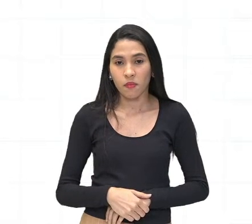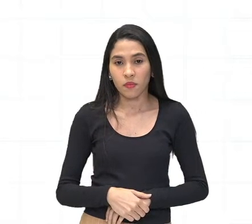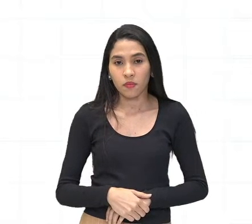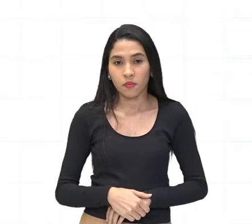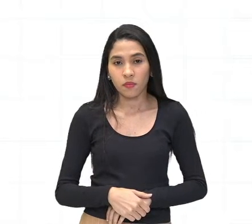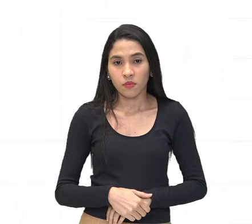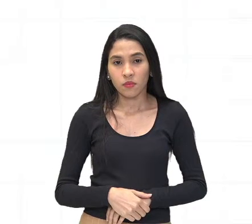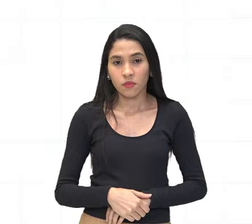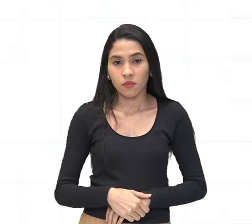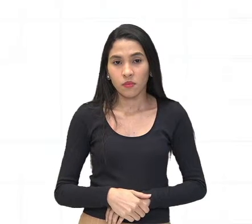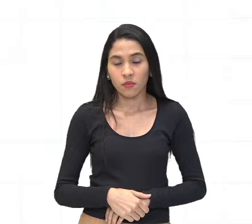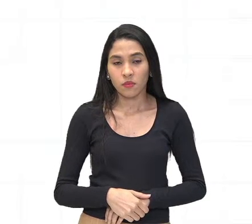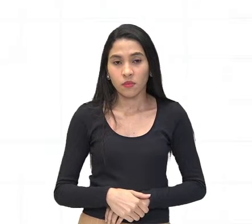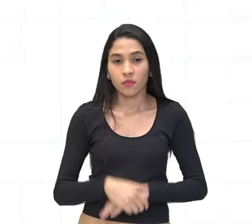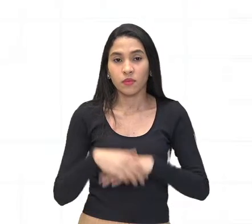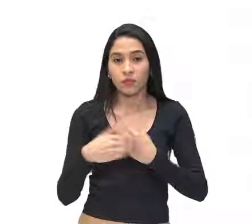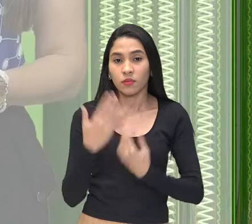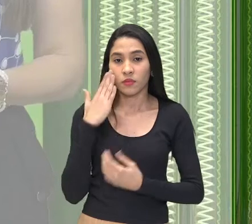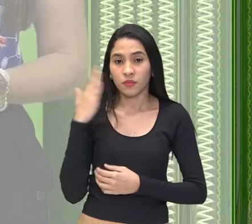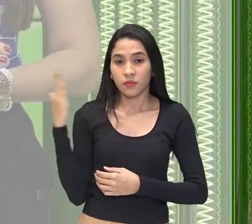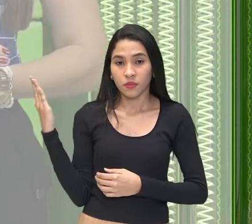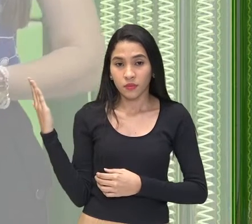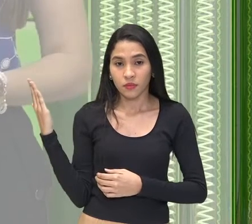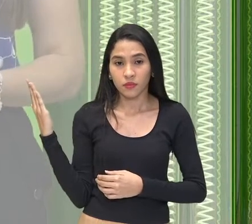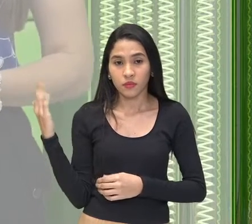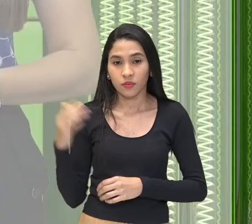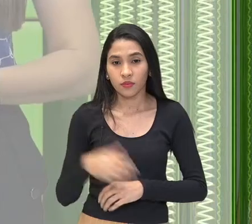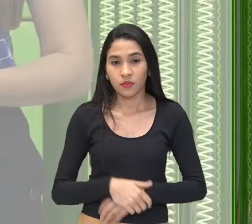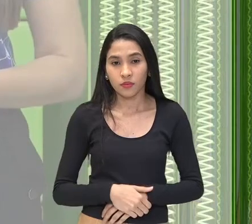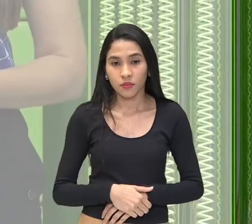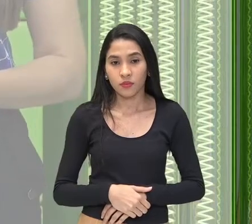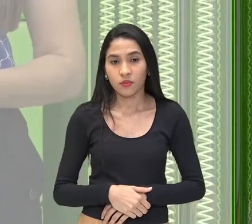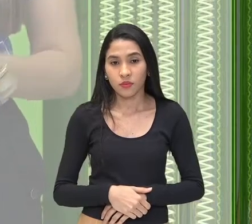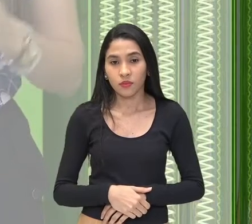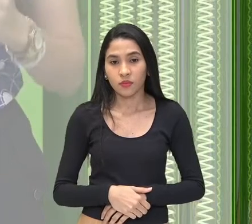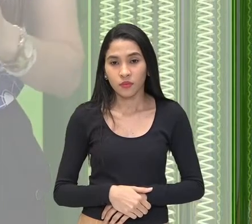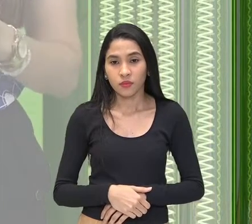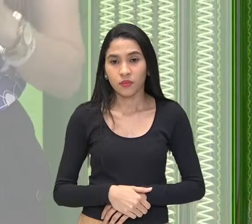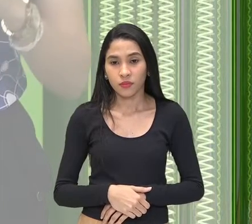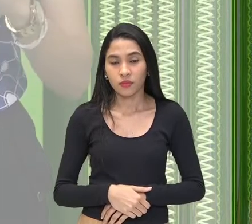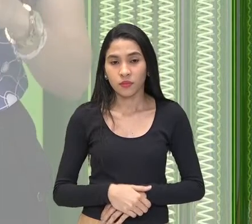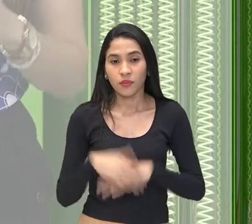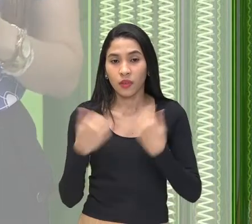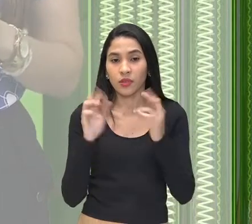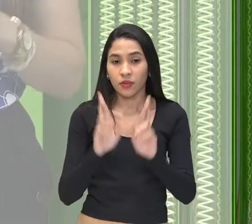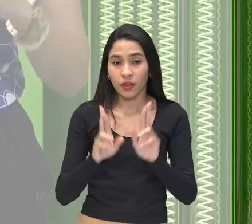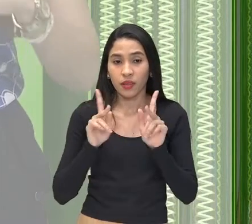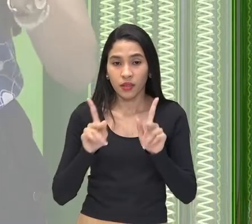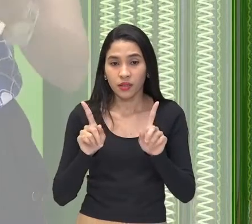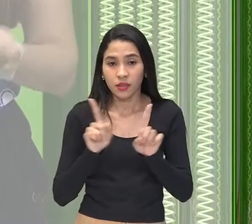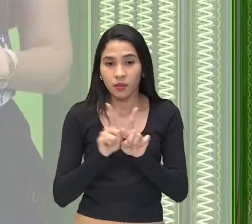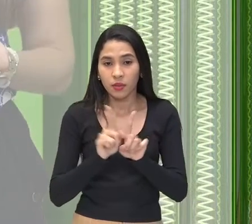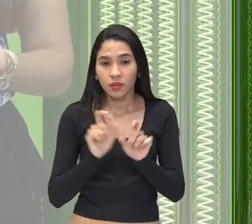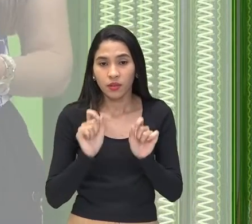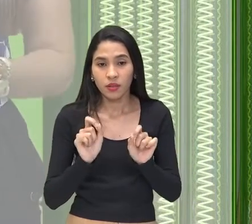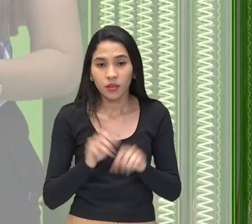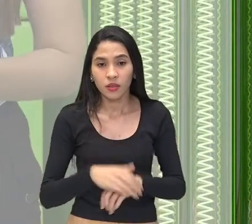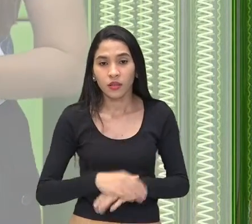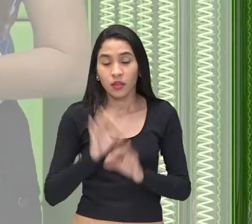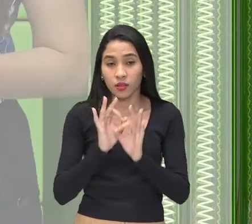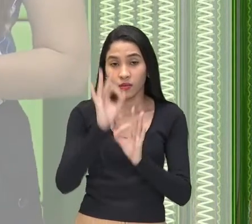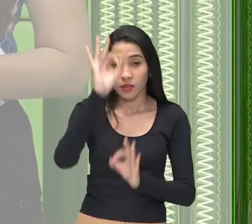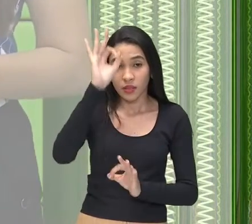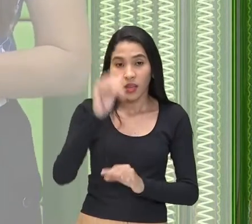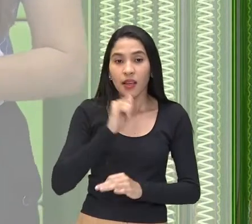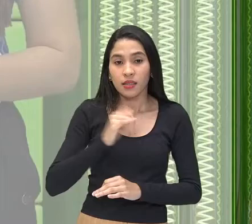Então, a pressão atmosférica, ela é diferente em diferentes altitudes, que é